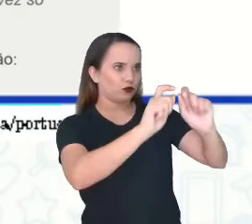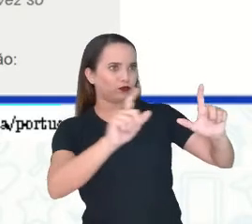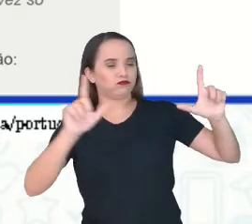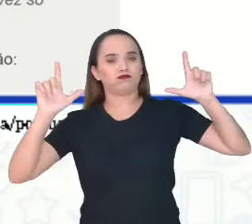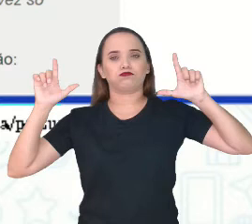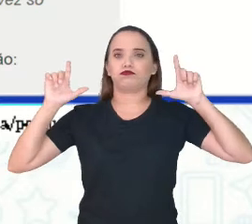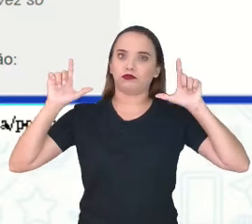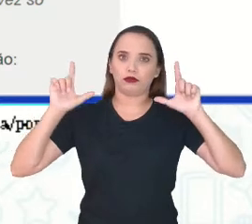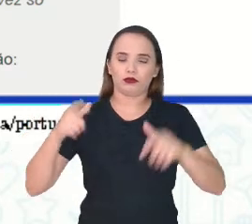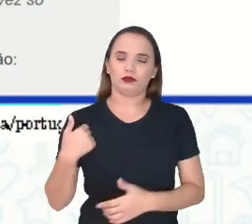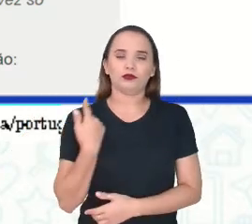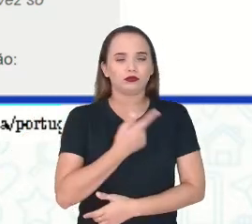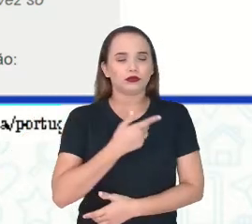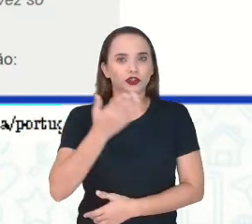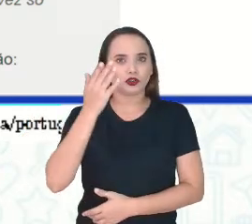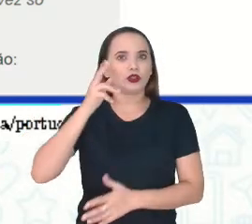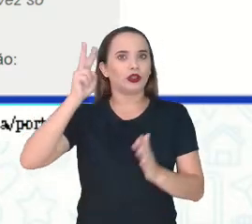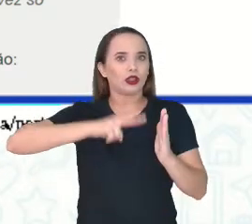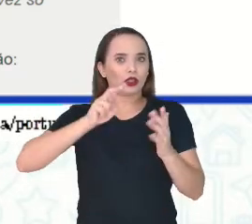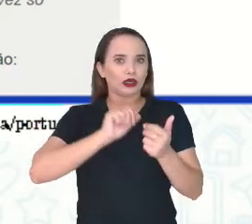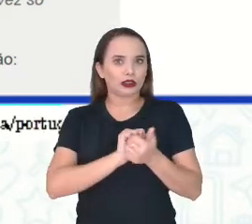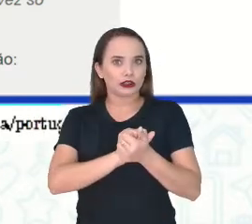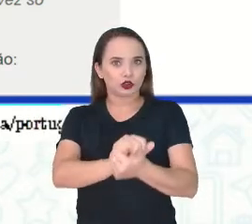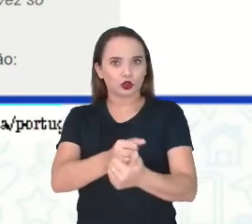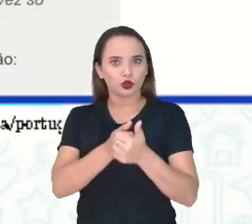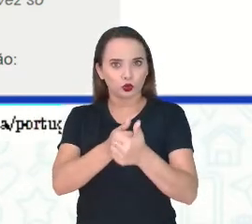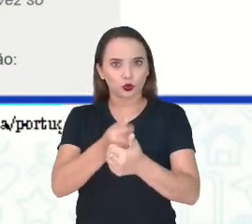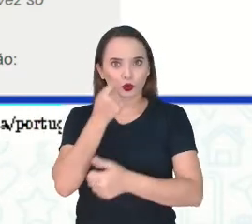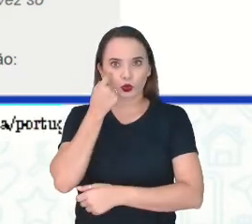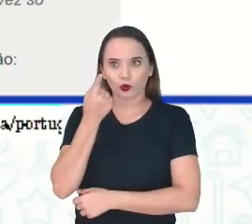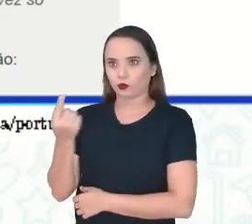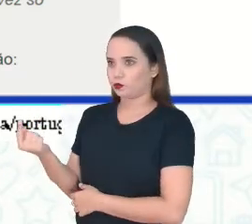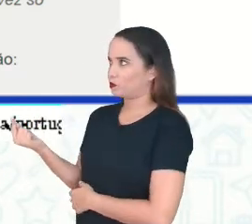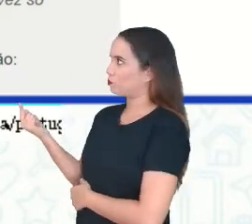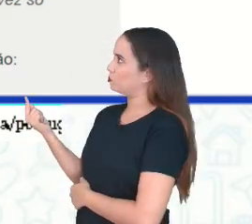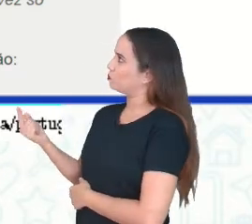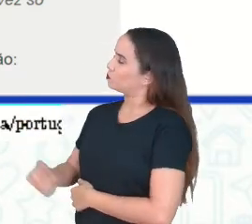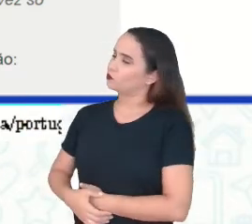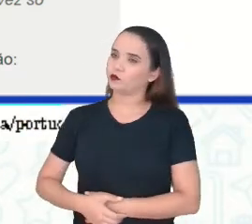possível, para a gente poder ler junto. Opinião.